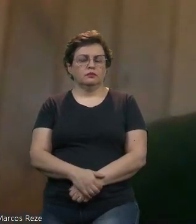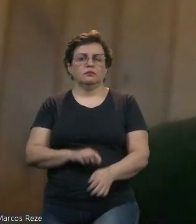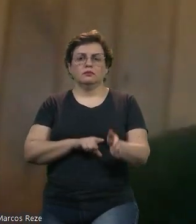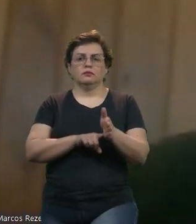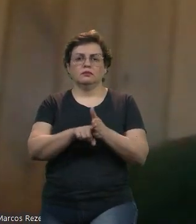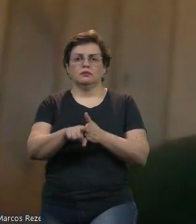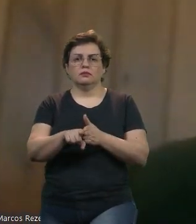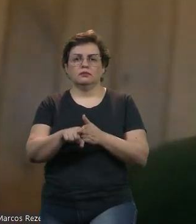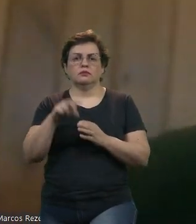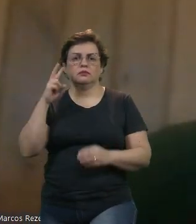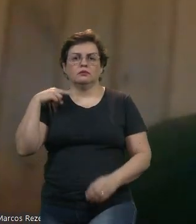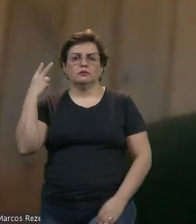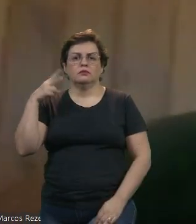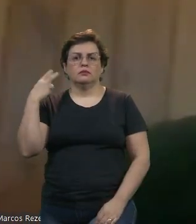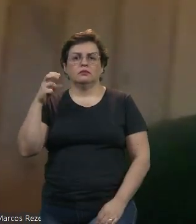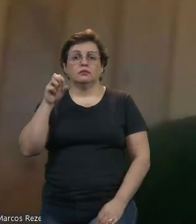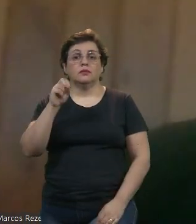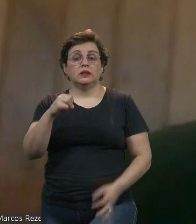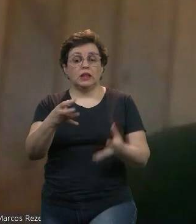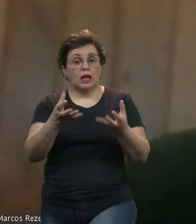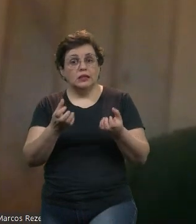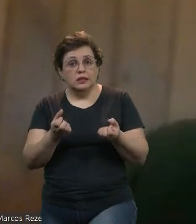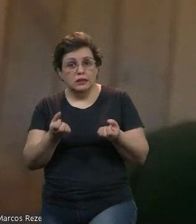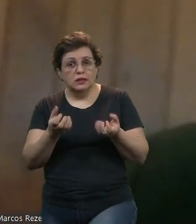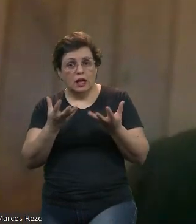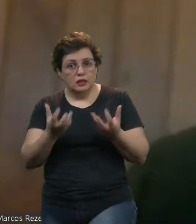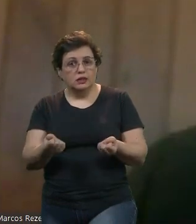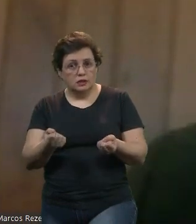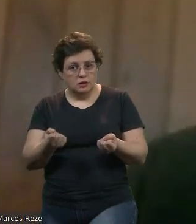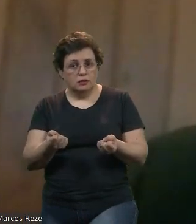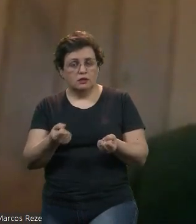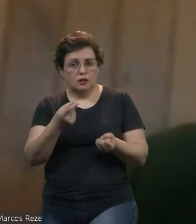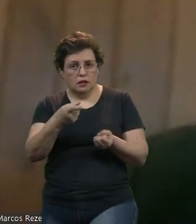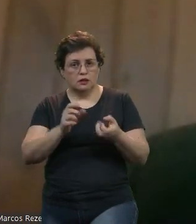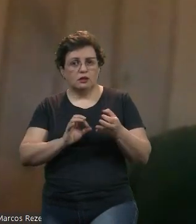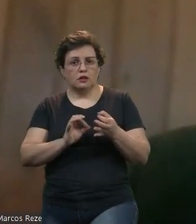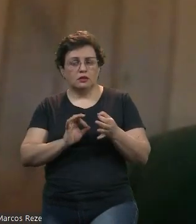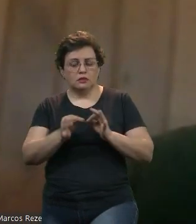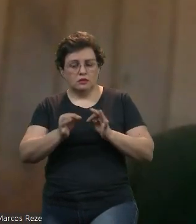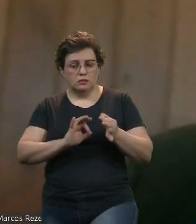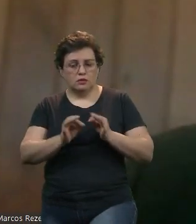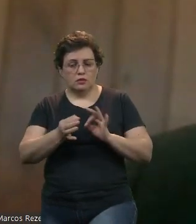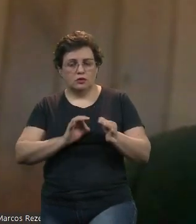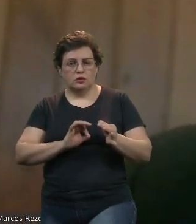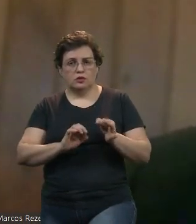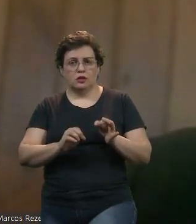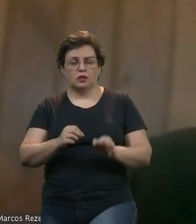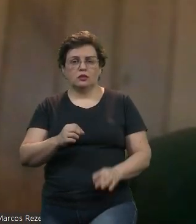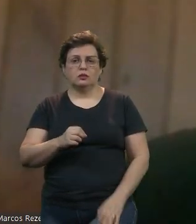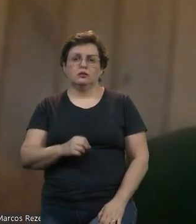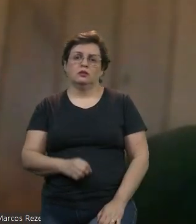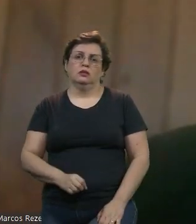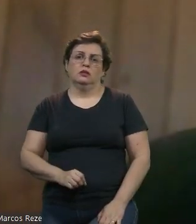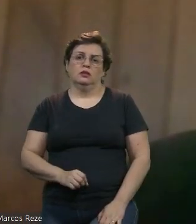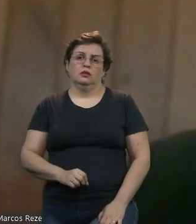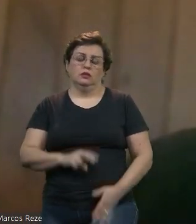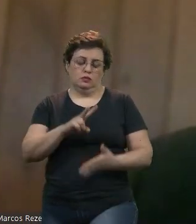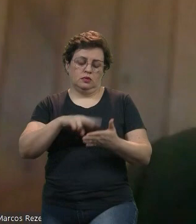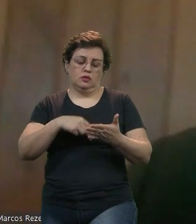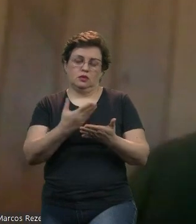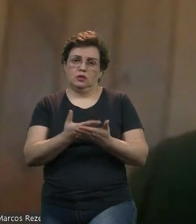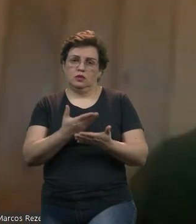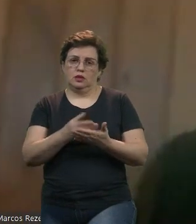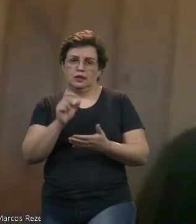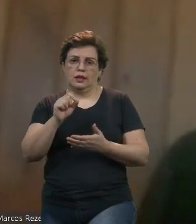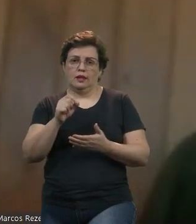Consulto, então, senhores vereadores, se consideram objeto de deliberação o projeto em exame. Os vereadores